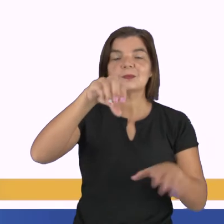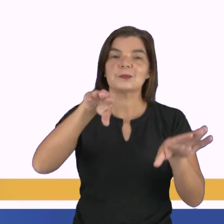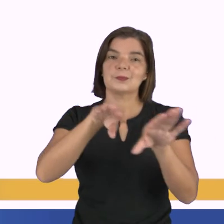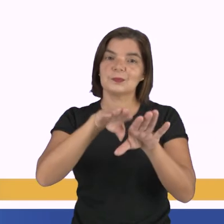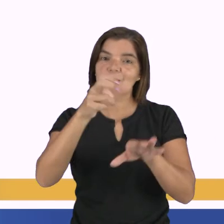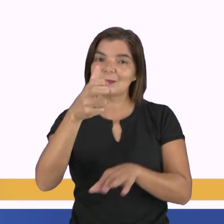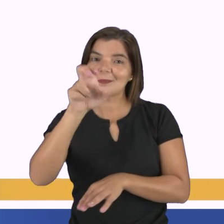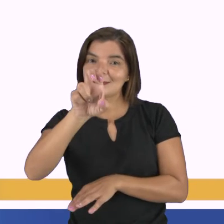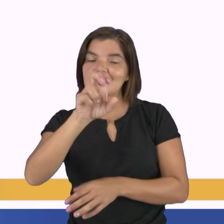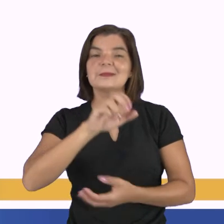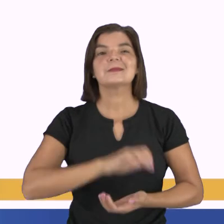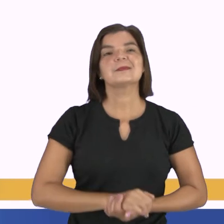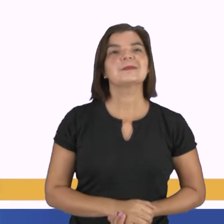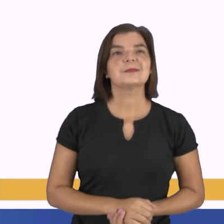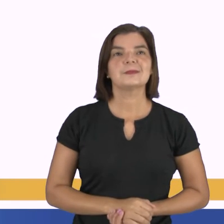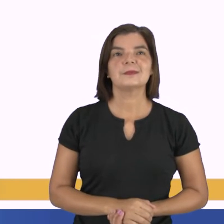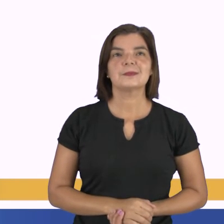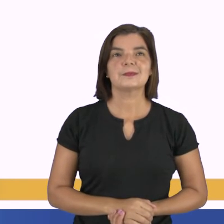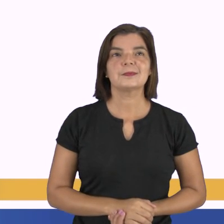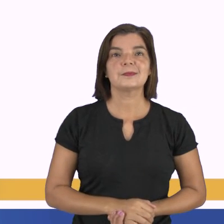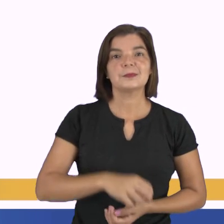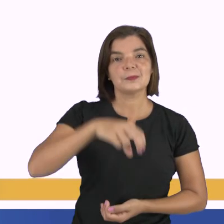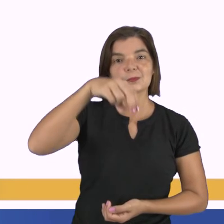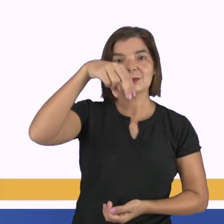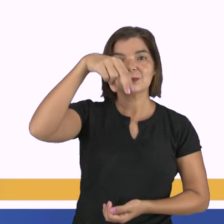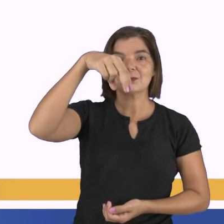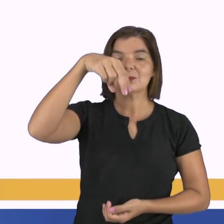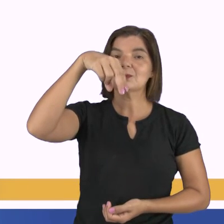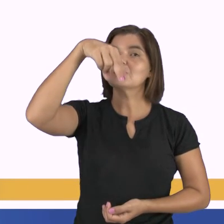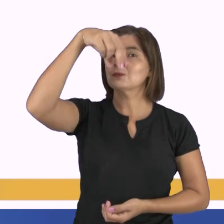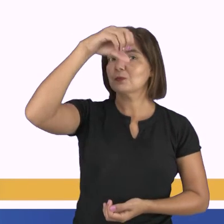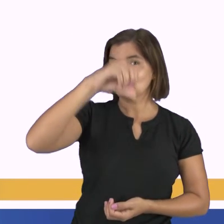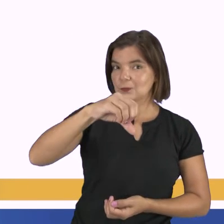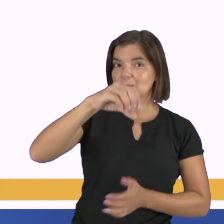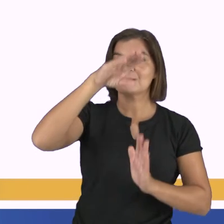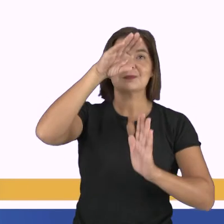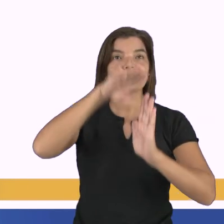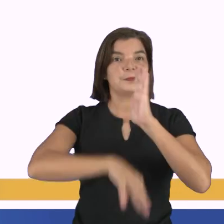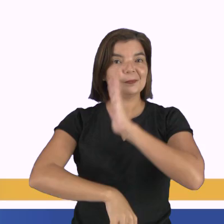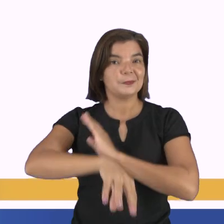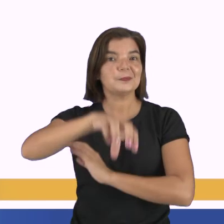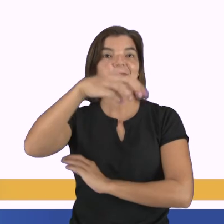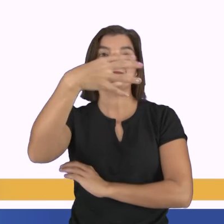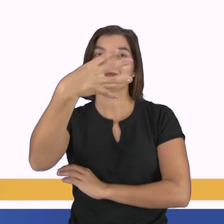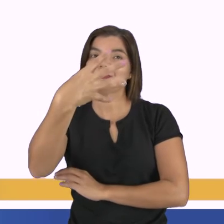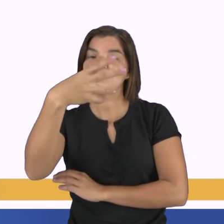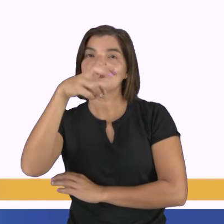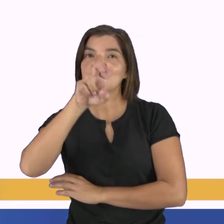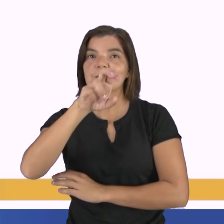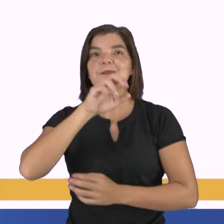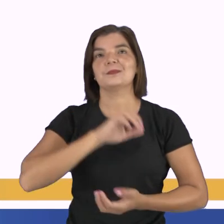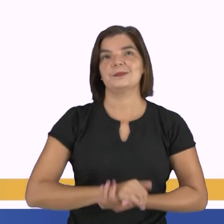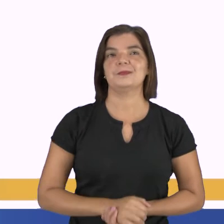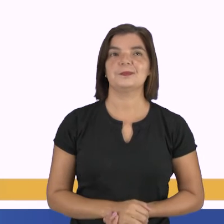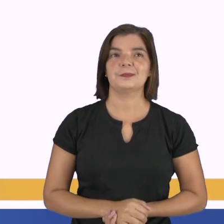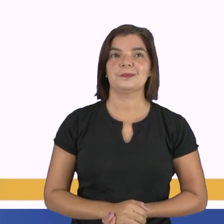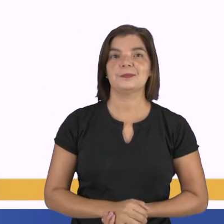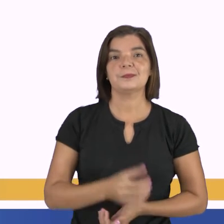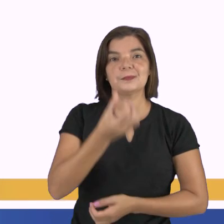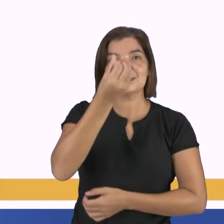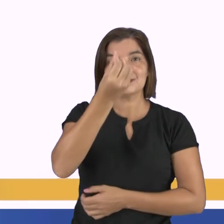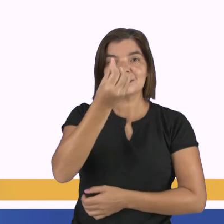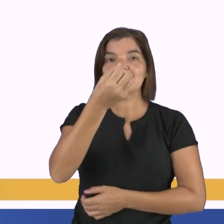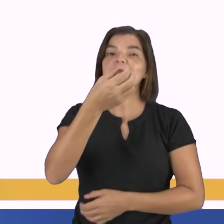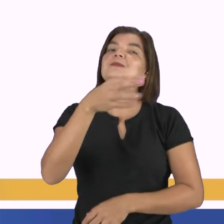9:15. Achou já? Son las 9:15. E agora? Son las 6 em ponto. Essa